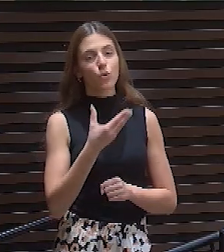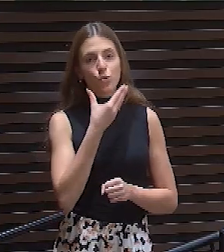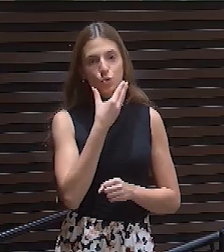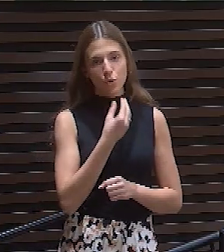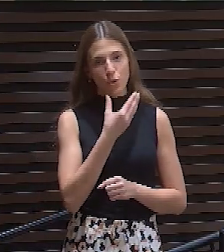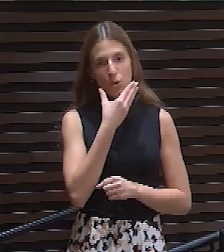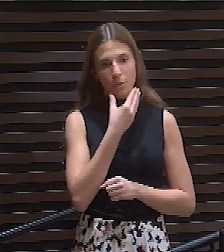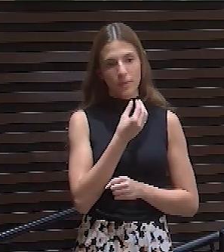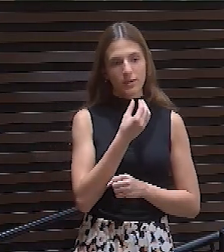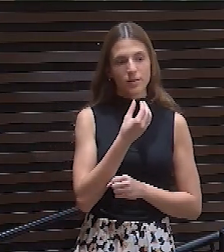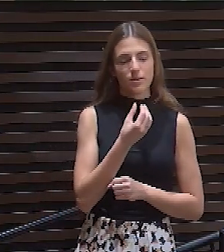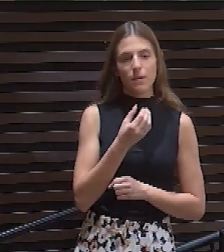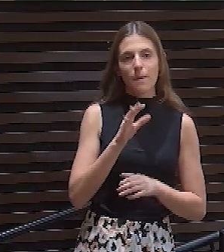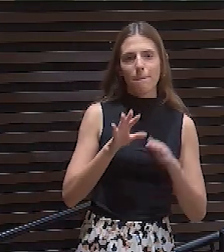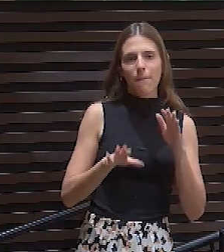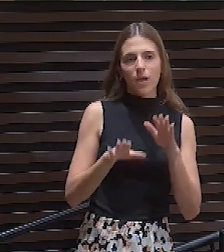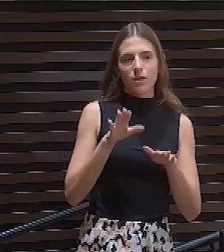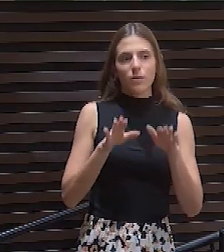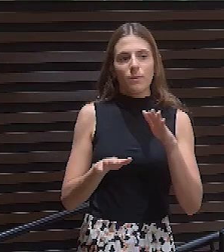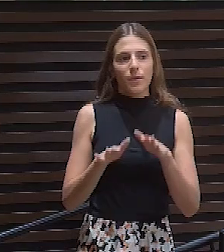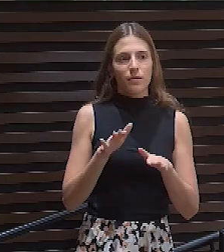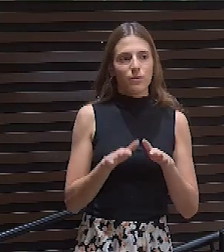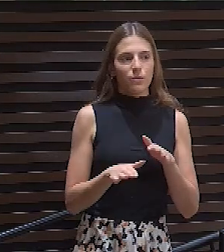homens, era cerca de